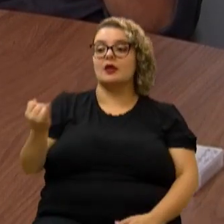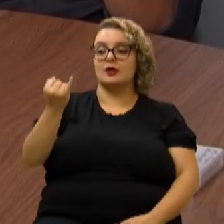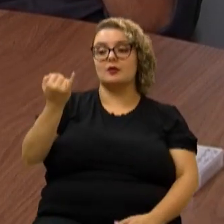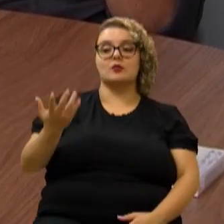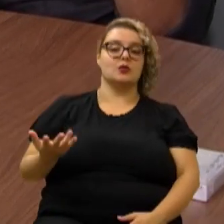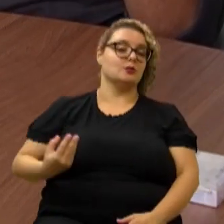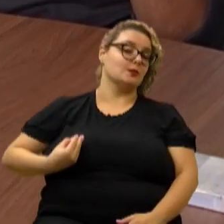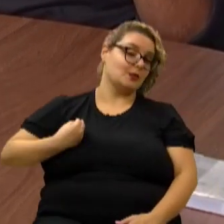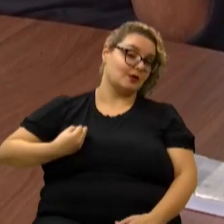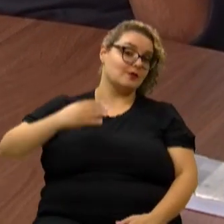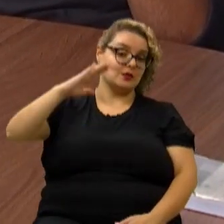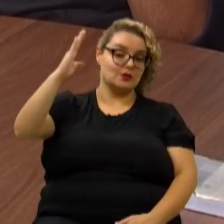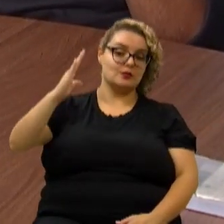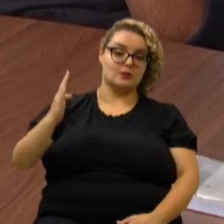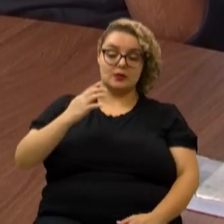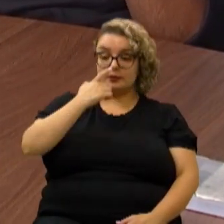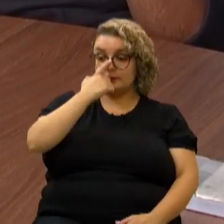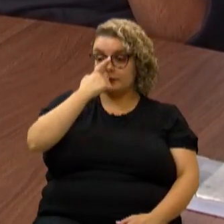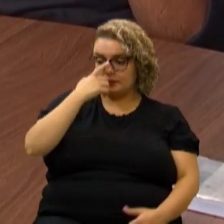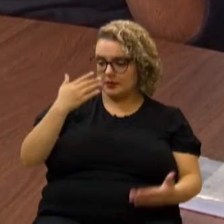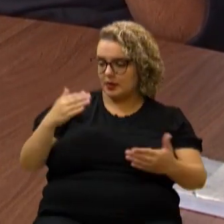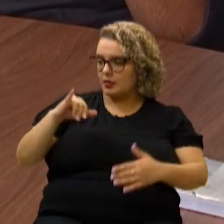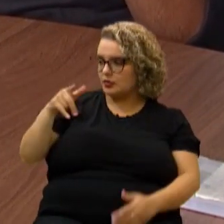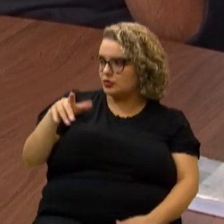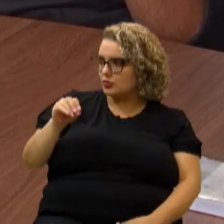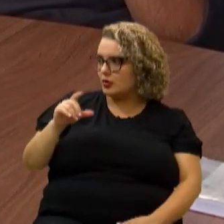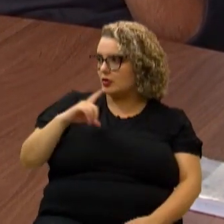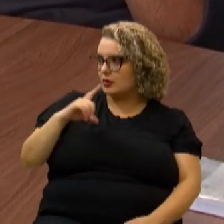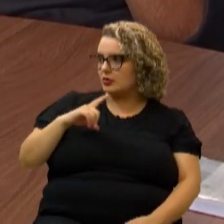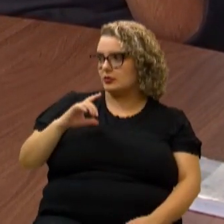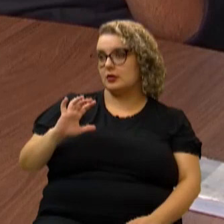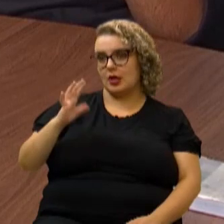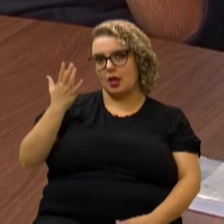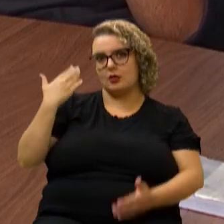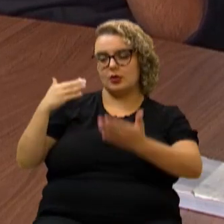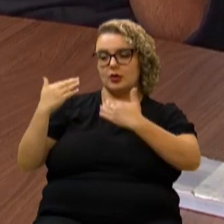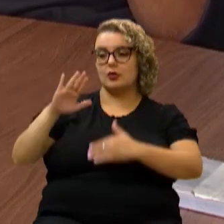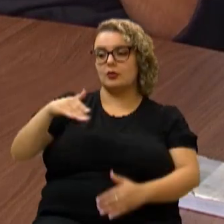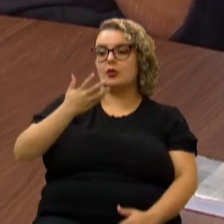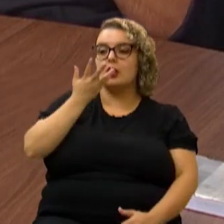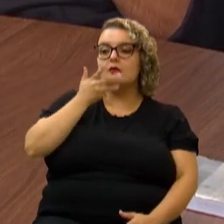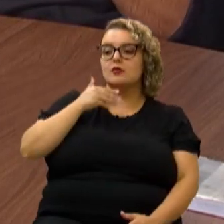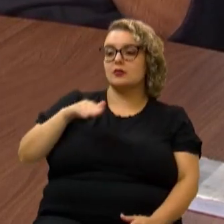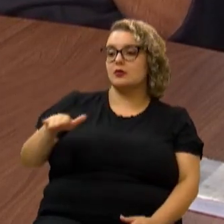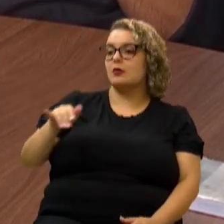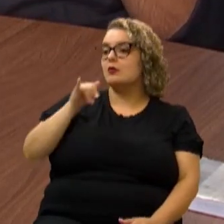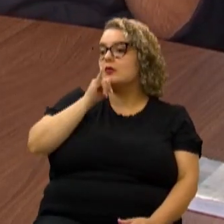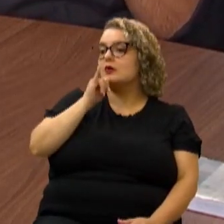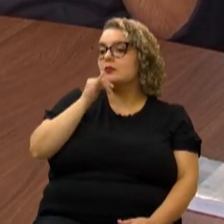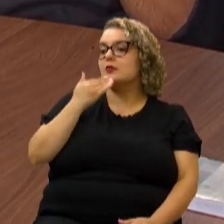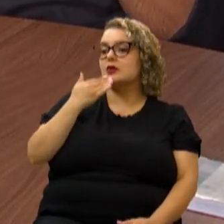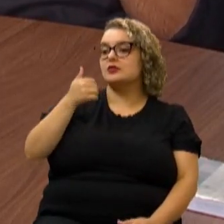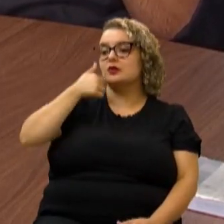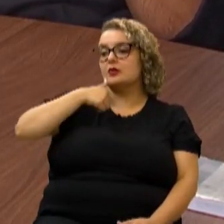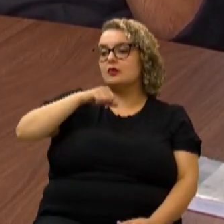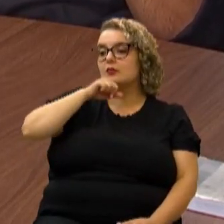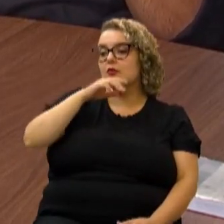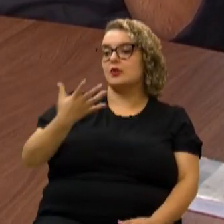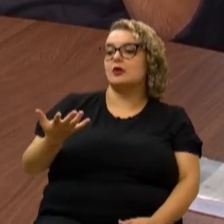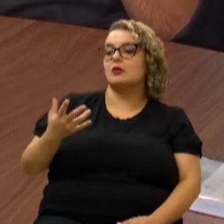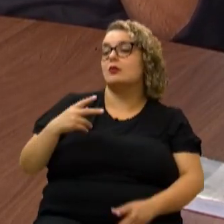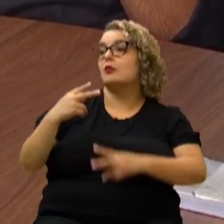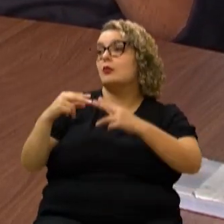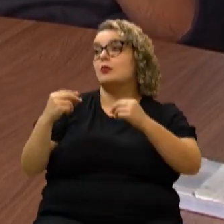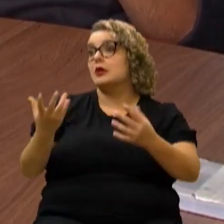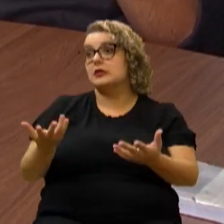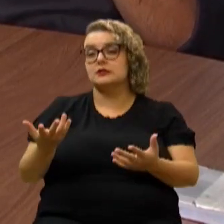situação muito importante para a vida do brasileiro. Agora, João, tem uma situação também que acontecia muito comigo quando eu era criança. Por exemplo, o seguinte, eu pedi para minha